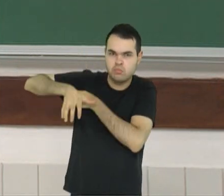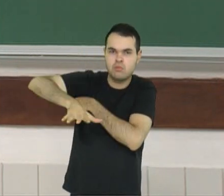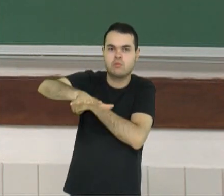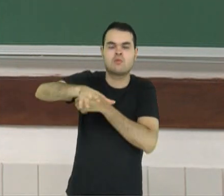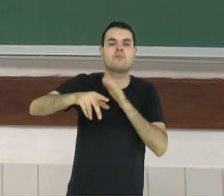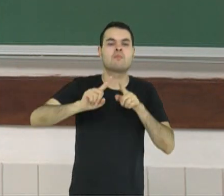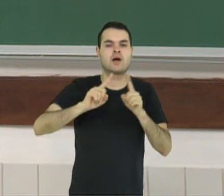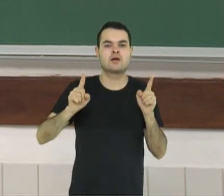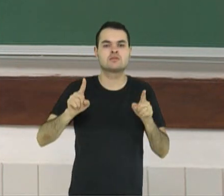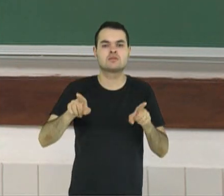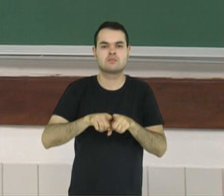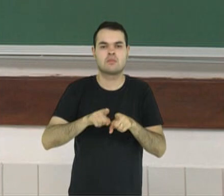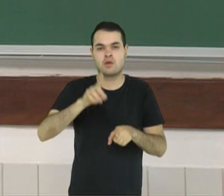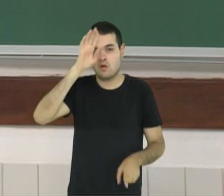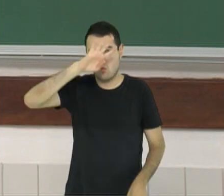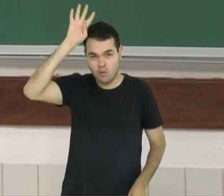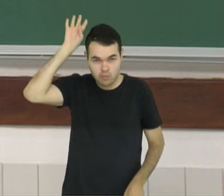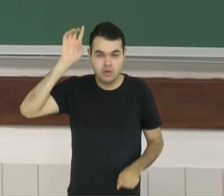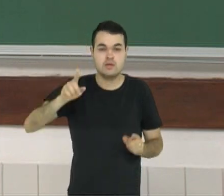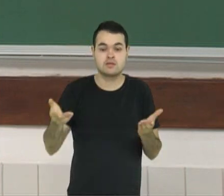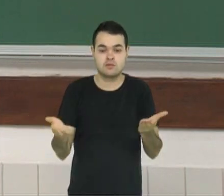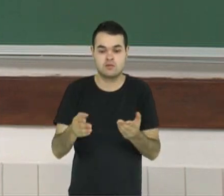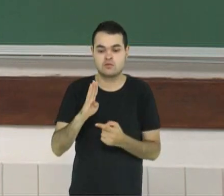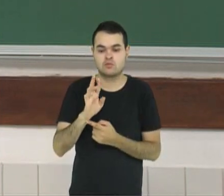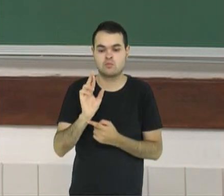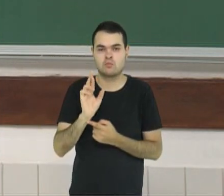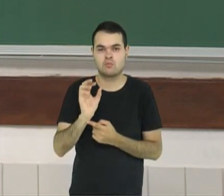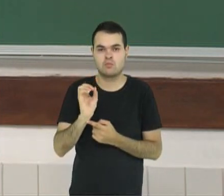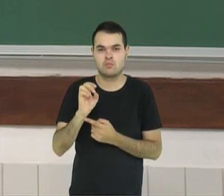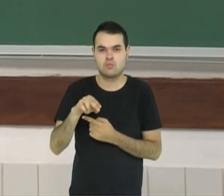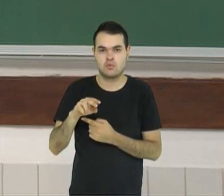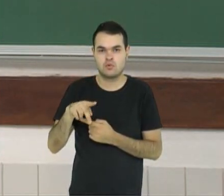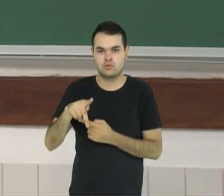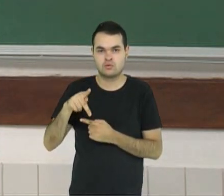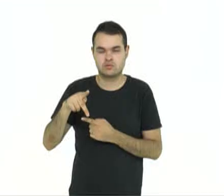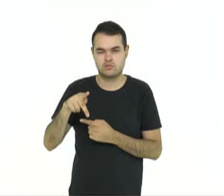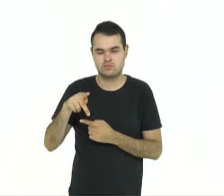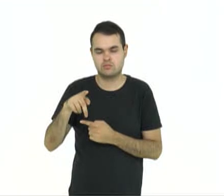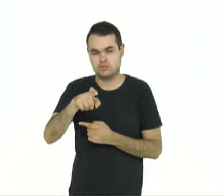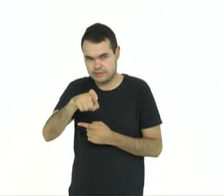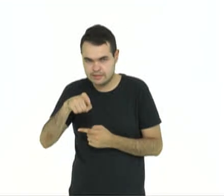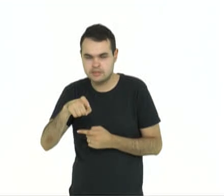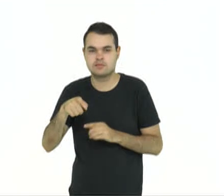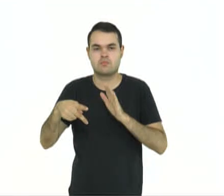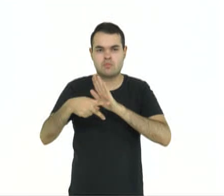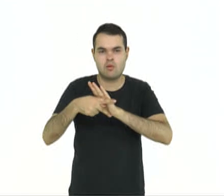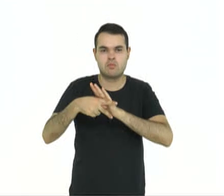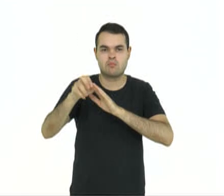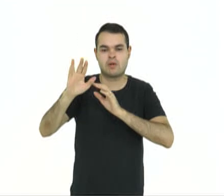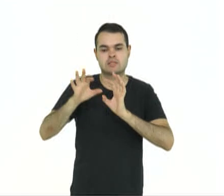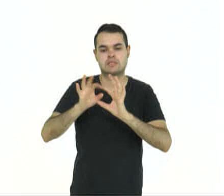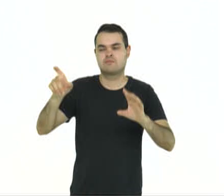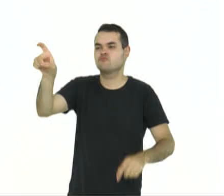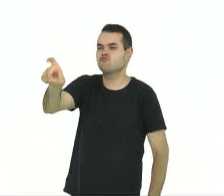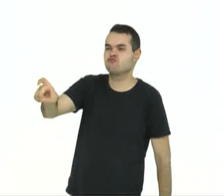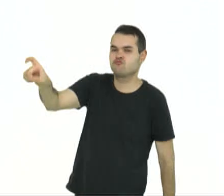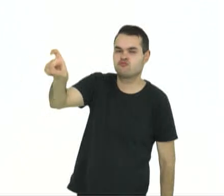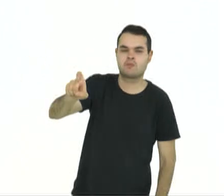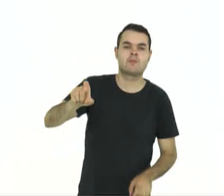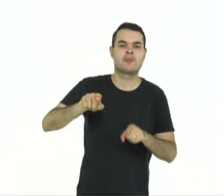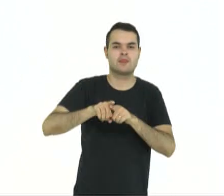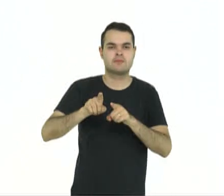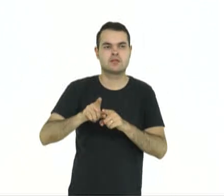E no Bronx era feito com spray, sem stencil, uma coisa mais livre. E nós temos a música, o breaking e o